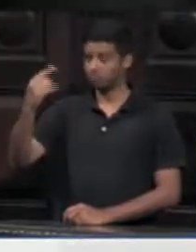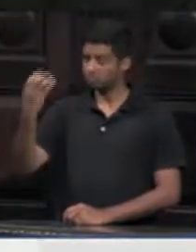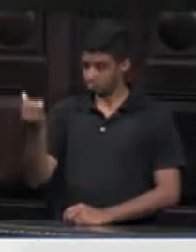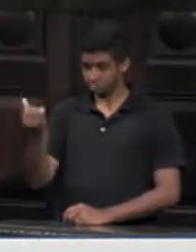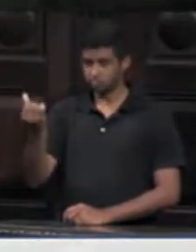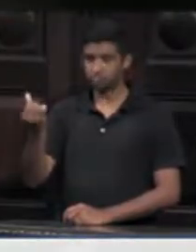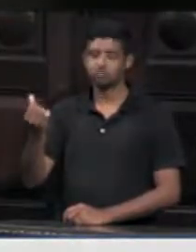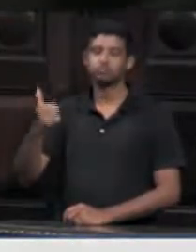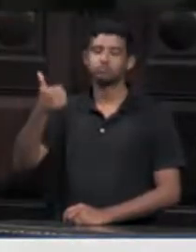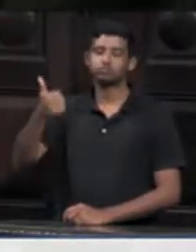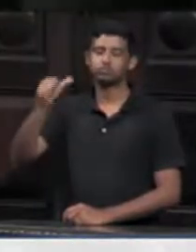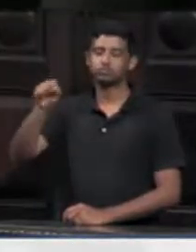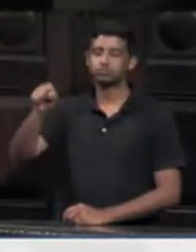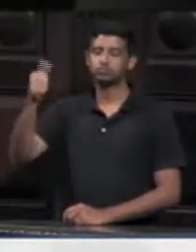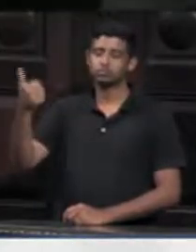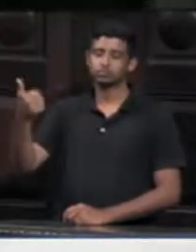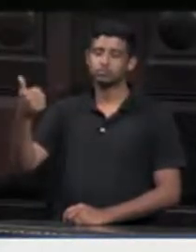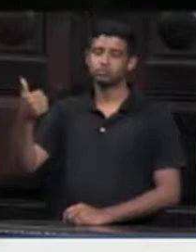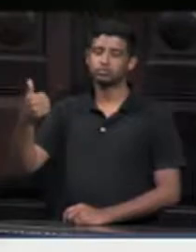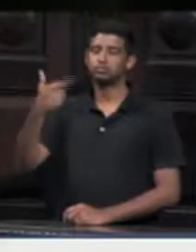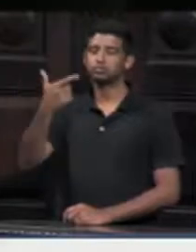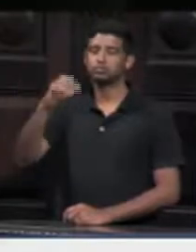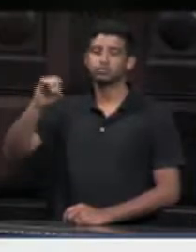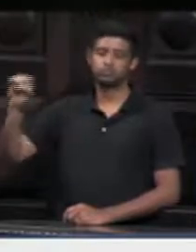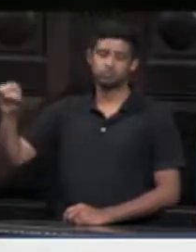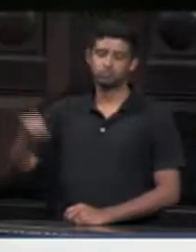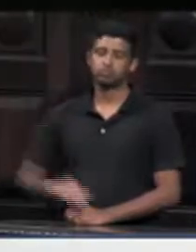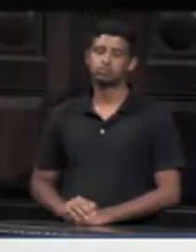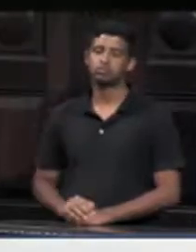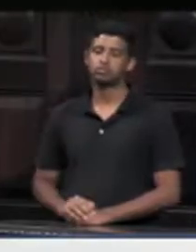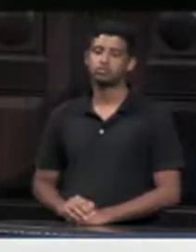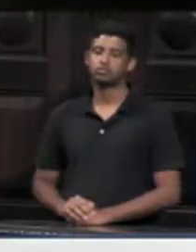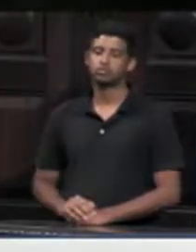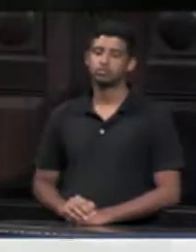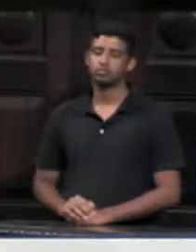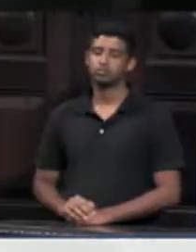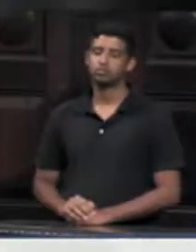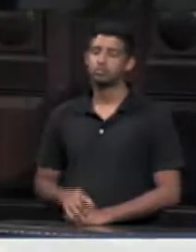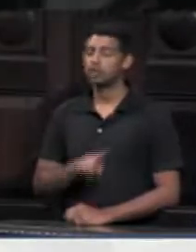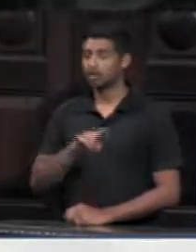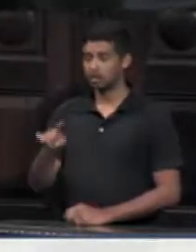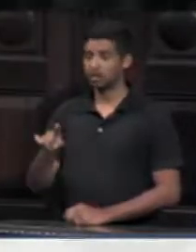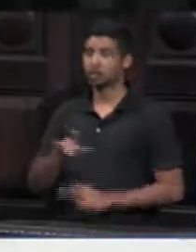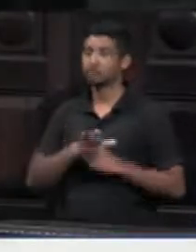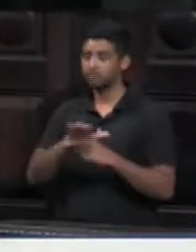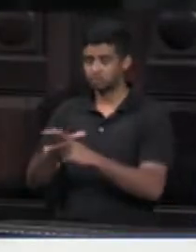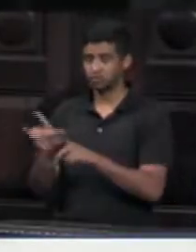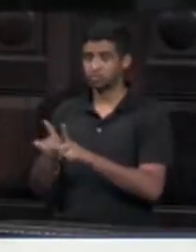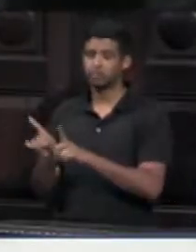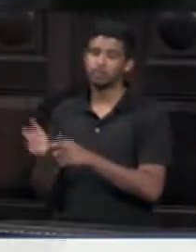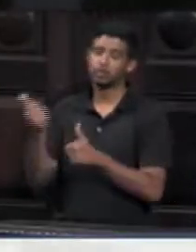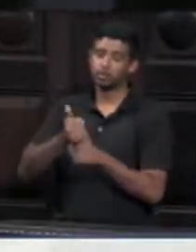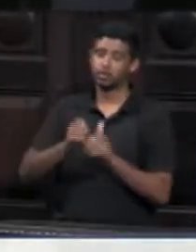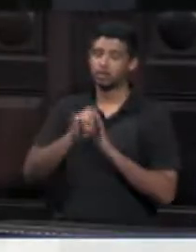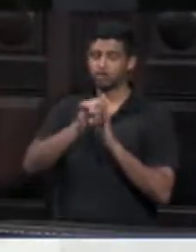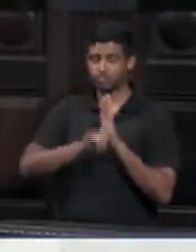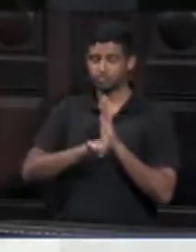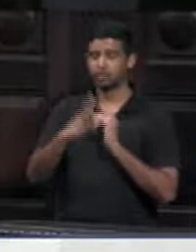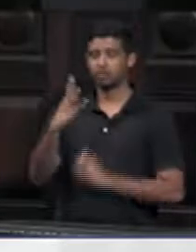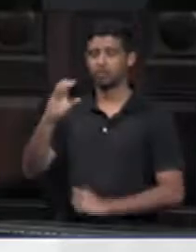176, 181 e 200. Favorável com subemenda às emendas